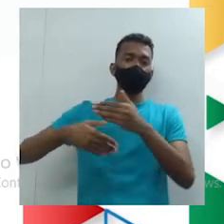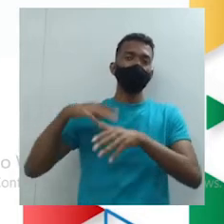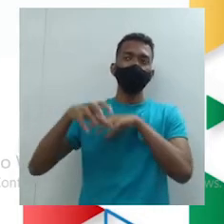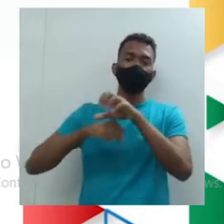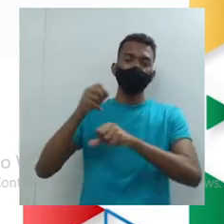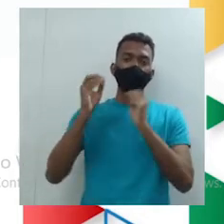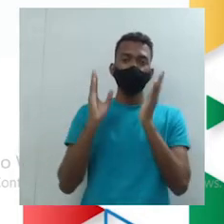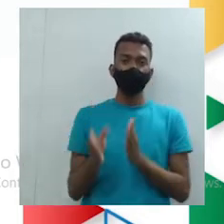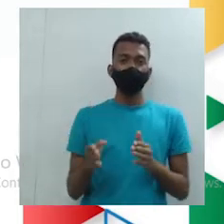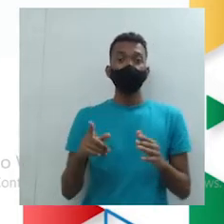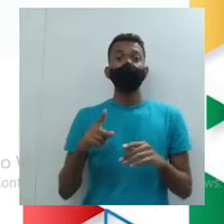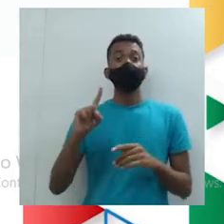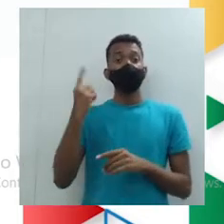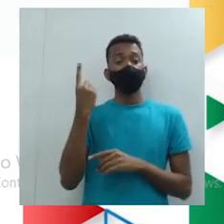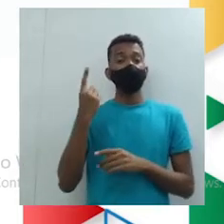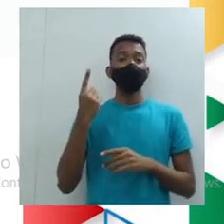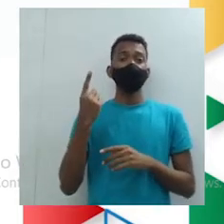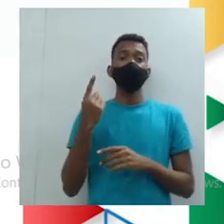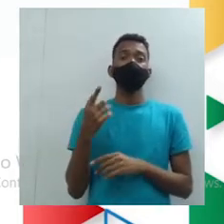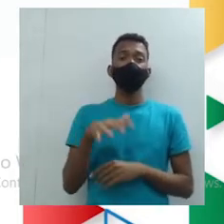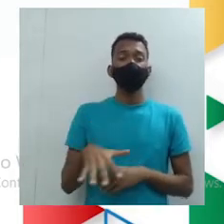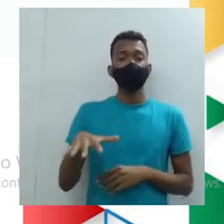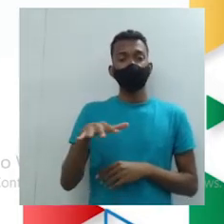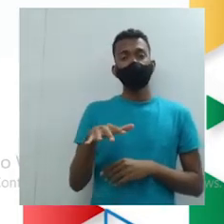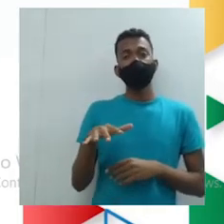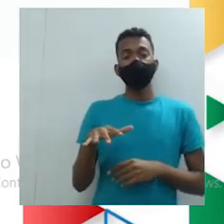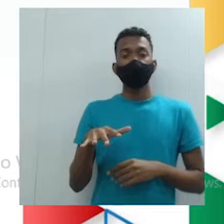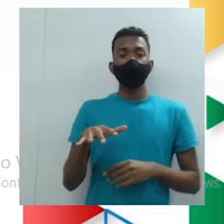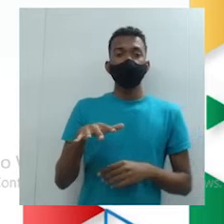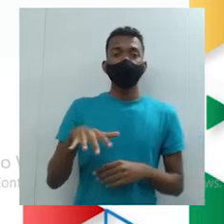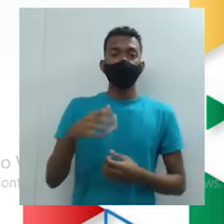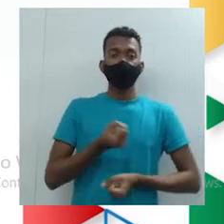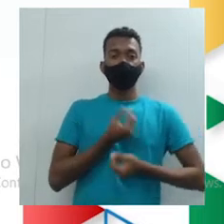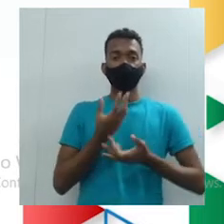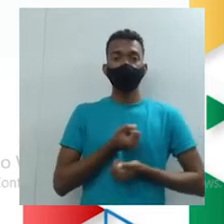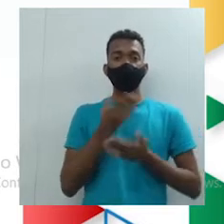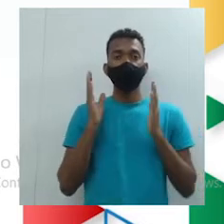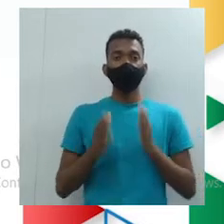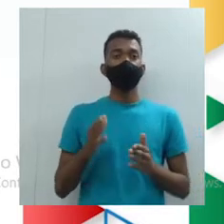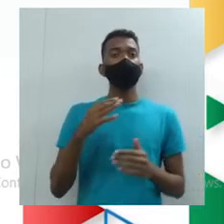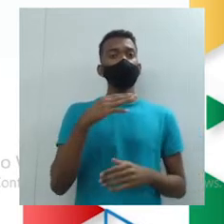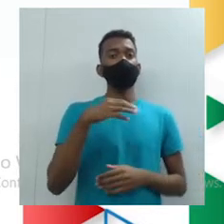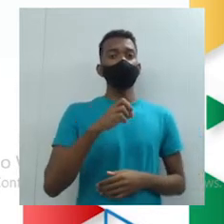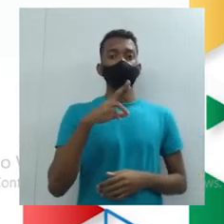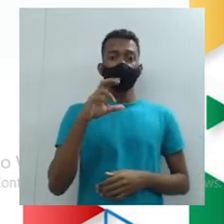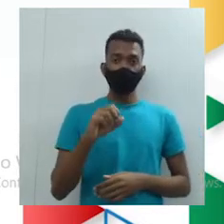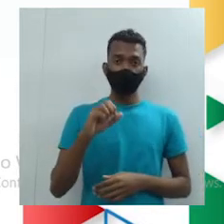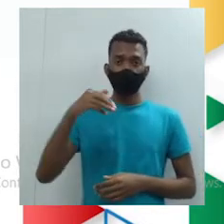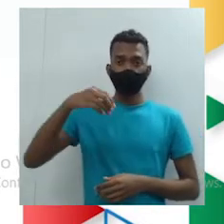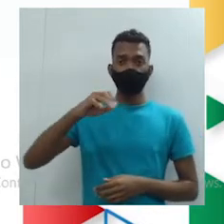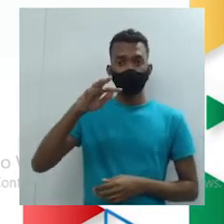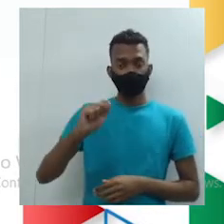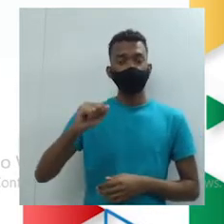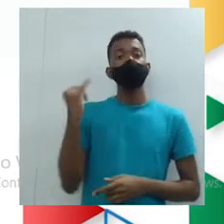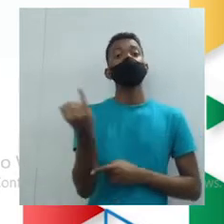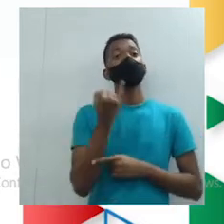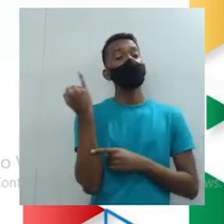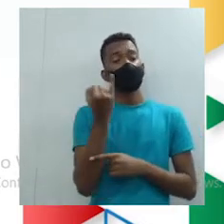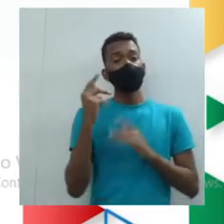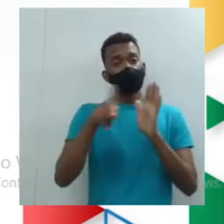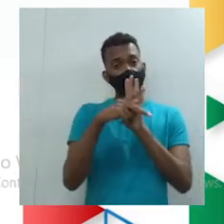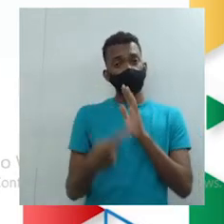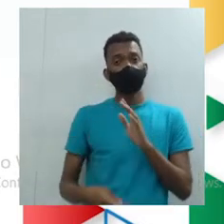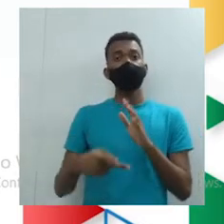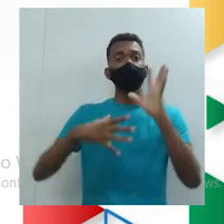os primeiros poemas do Carlos Pena Filho, professor Robson, foram publicados pelo Mauro Mota, importante poeta pernambucano, né, sobre o